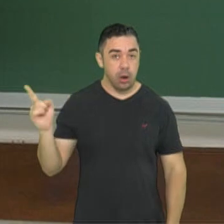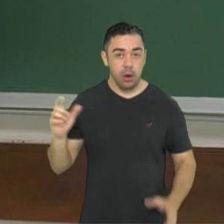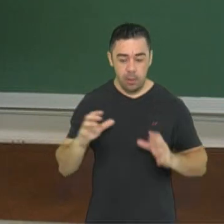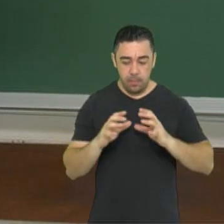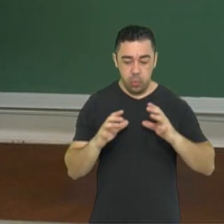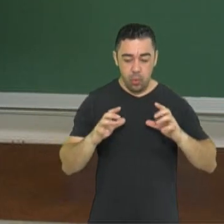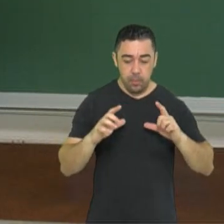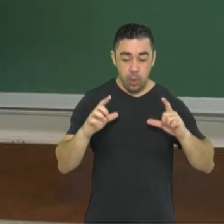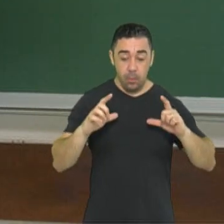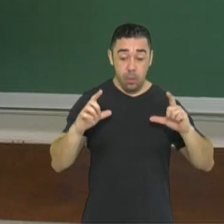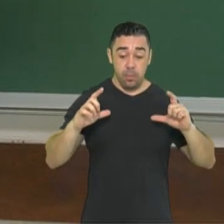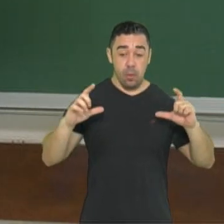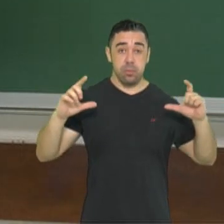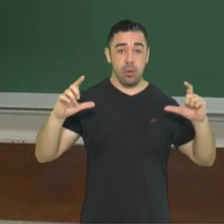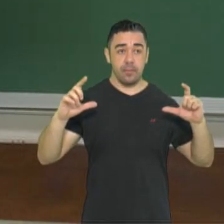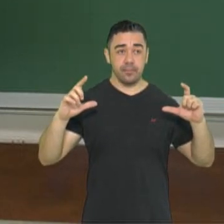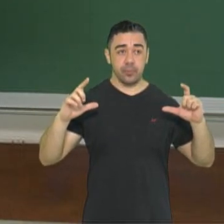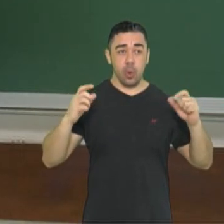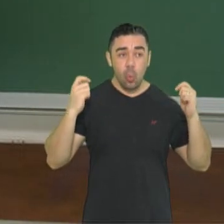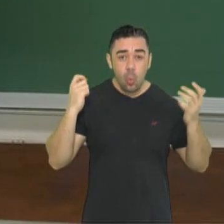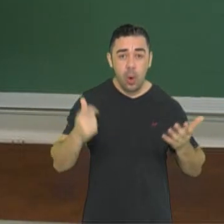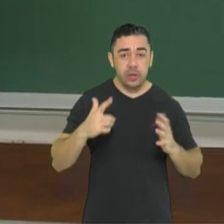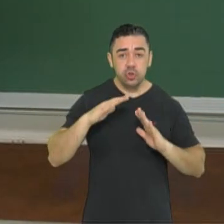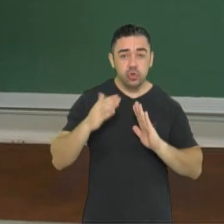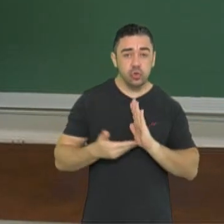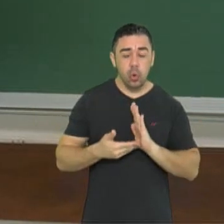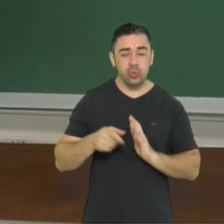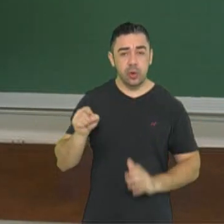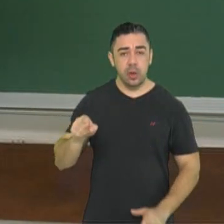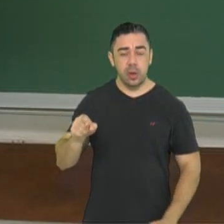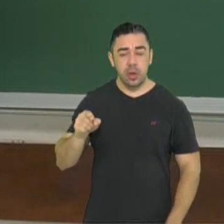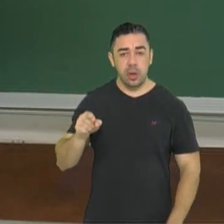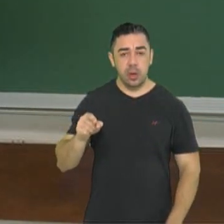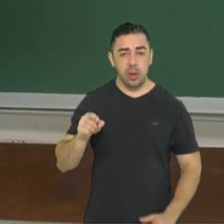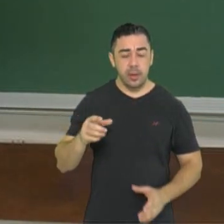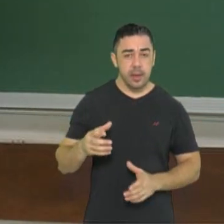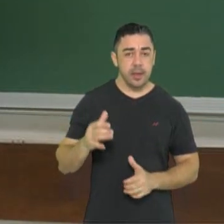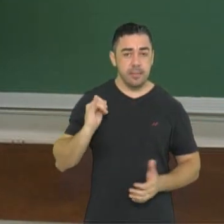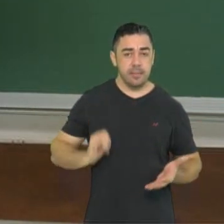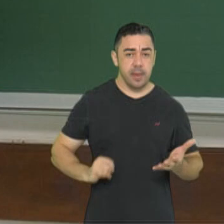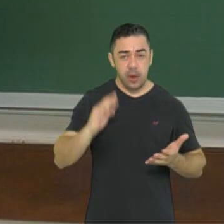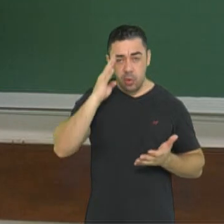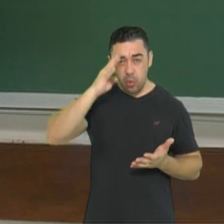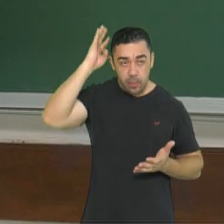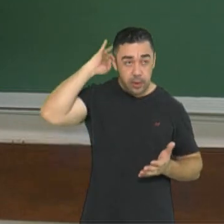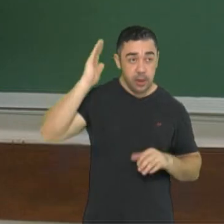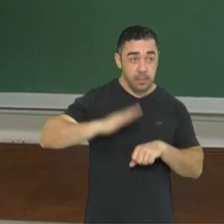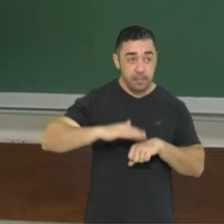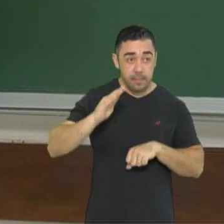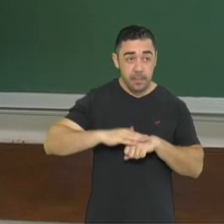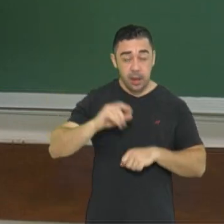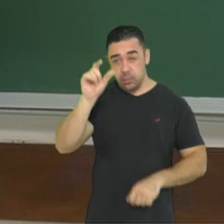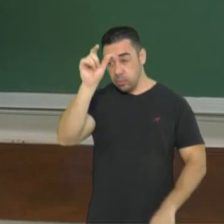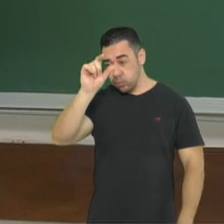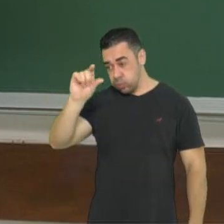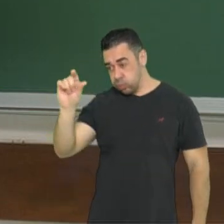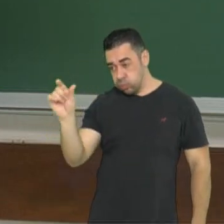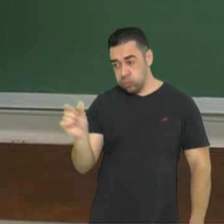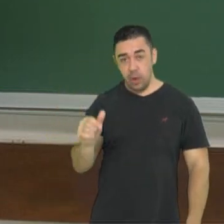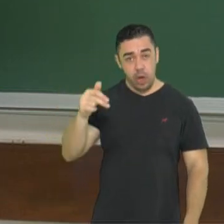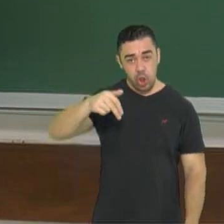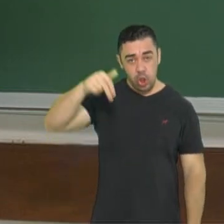chegou a dominar quase todo o que nós entendemos como Império Romano do Ocidente. E digo mais ainda, porque essa parte